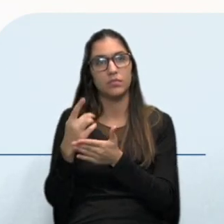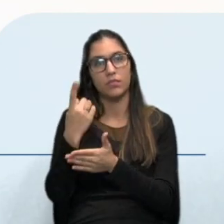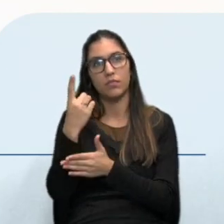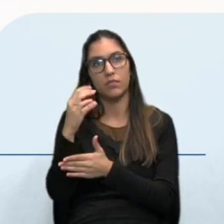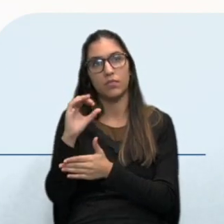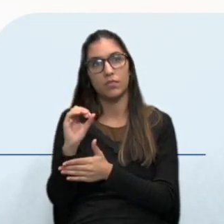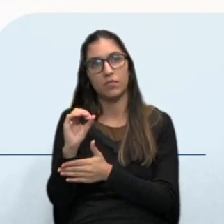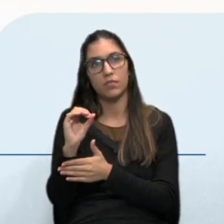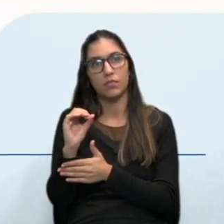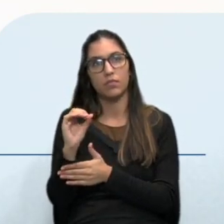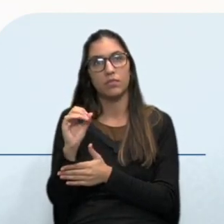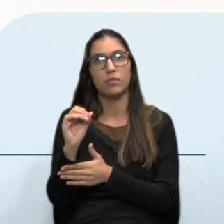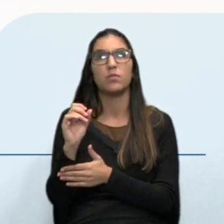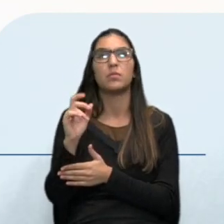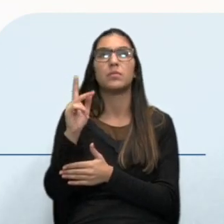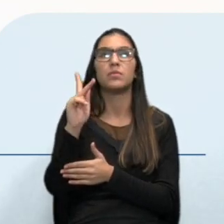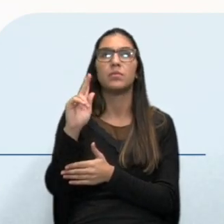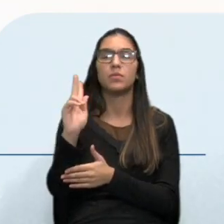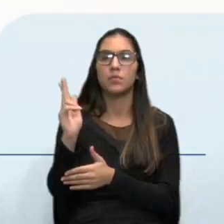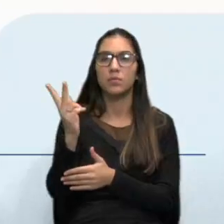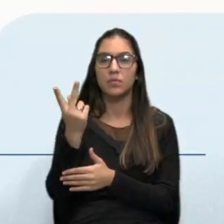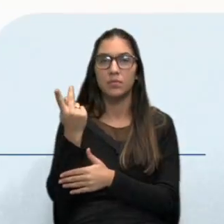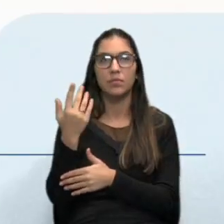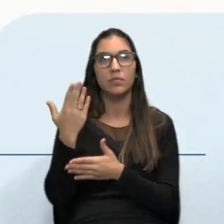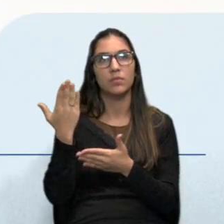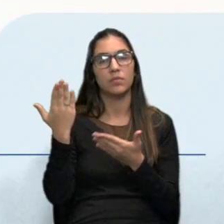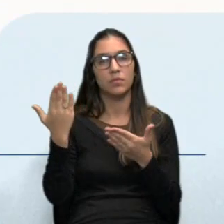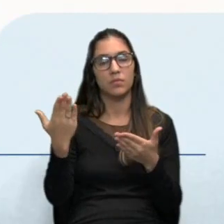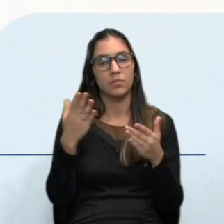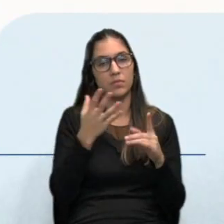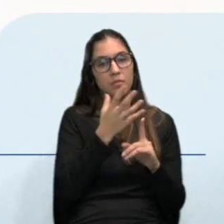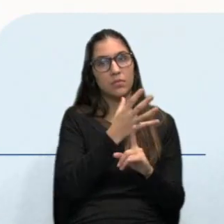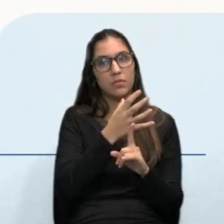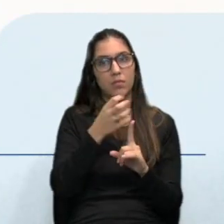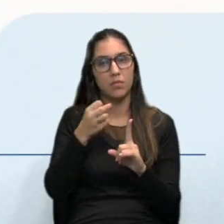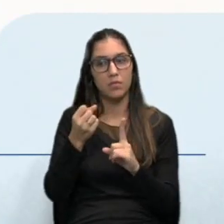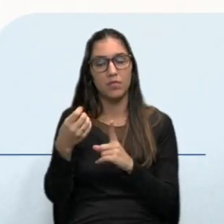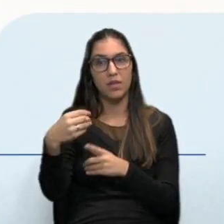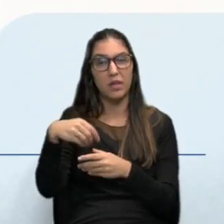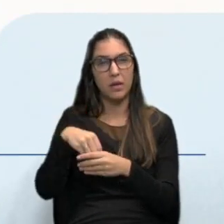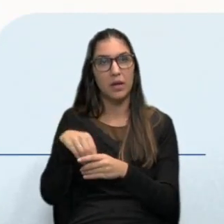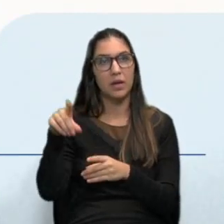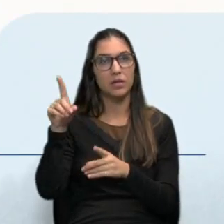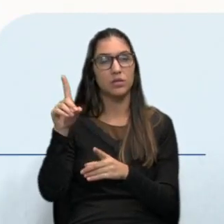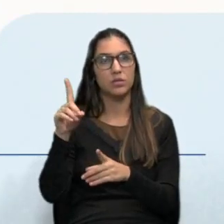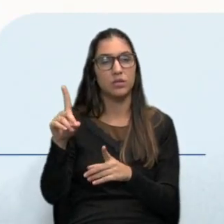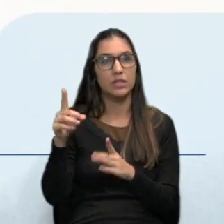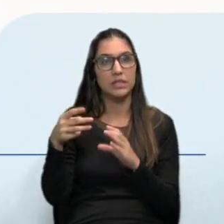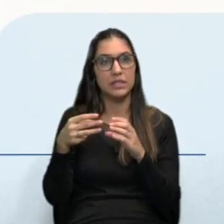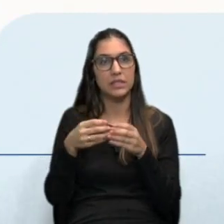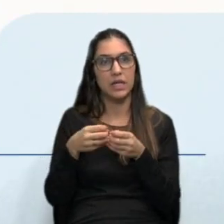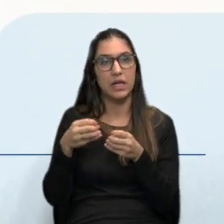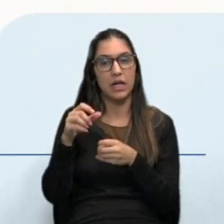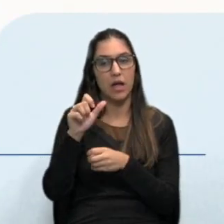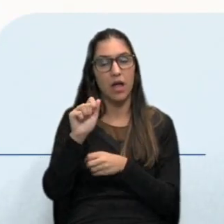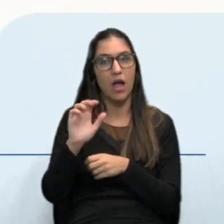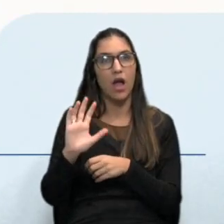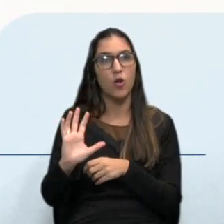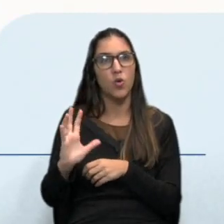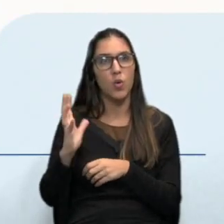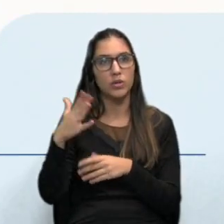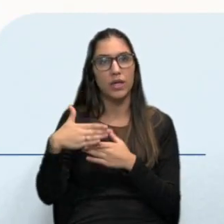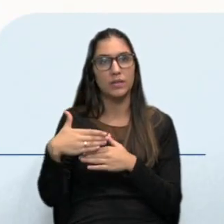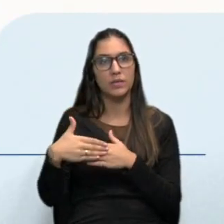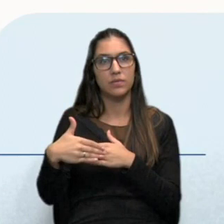kHz. Então, a transmissão aqui dentro dessa célula A vai acontecer na